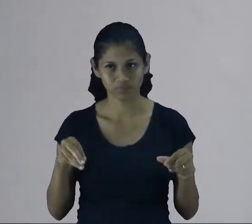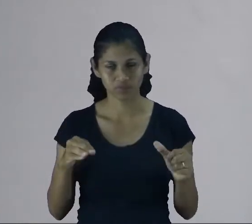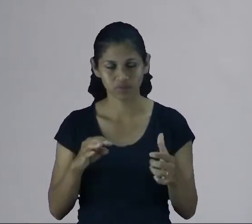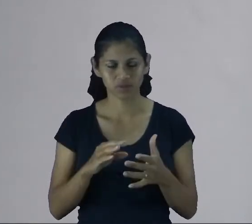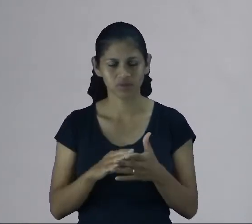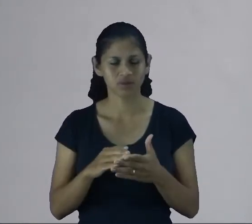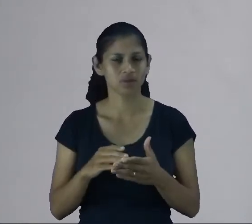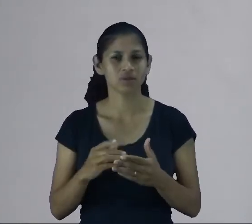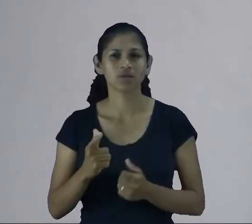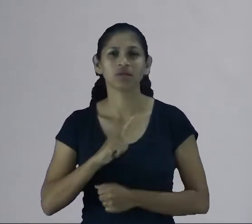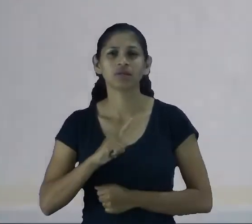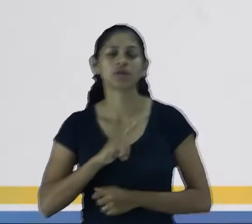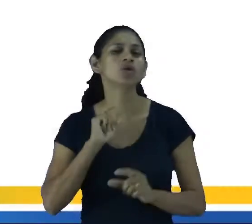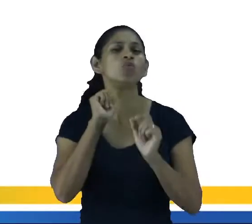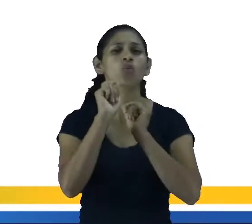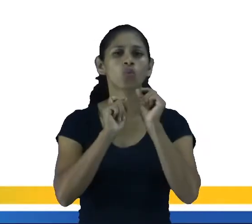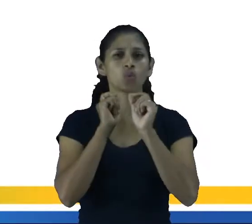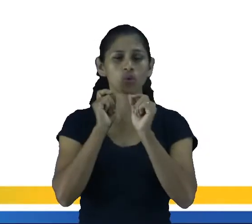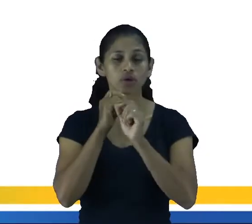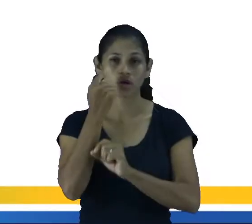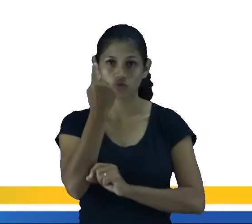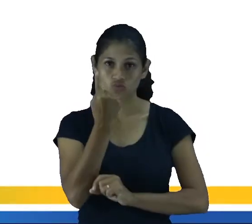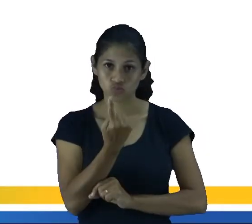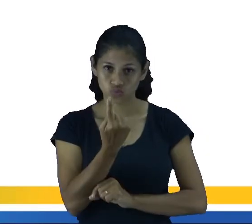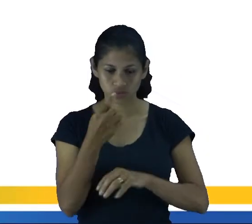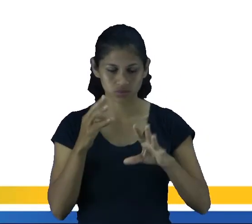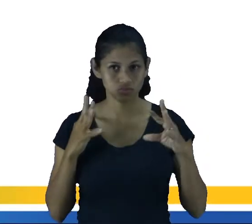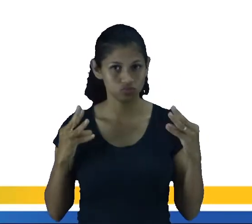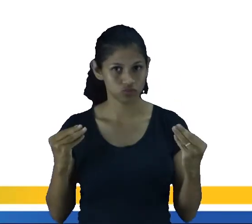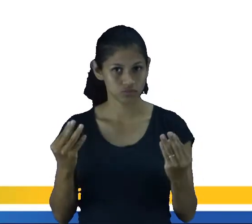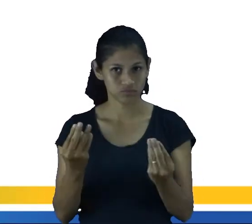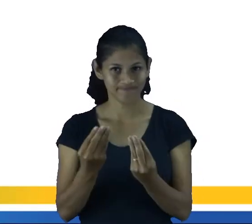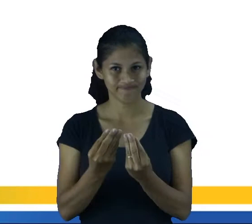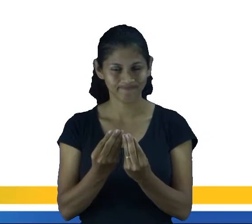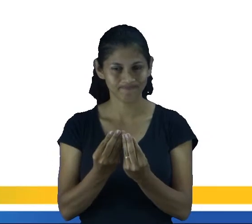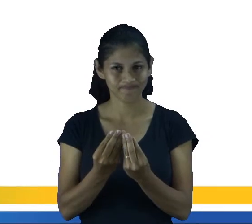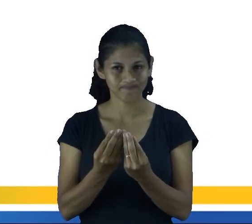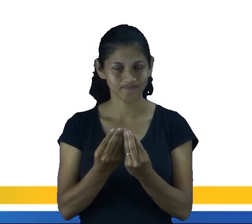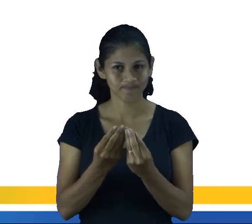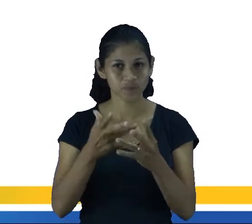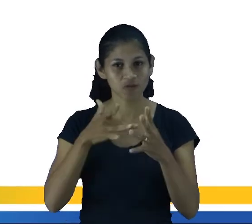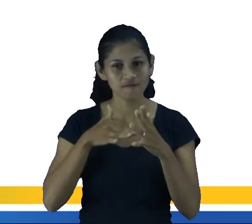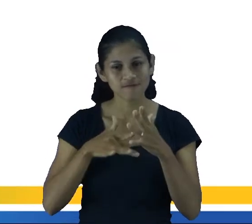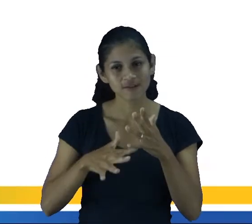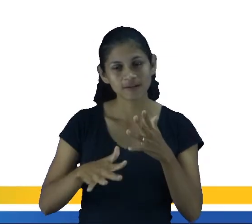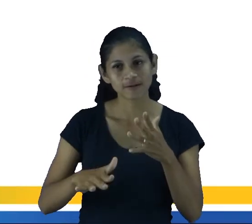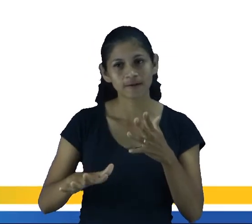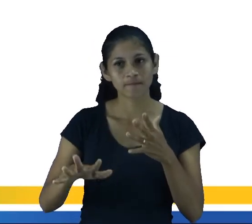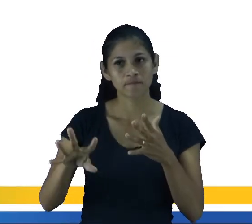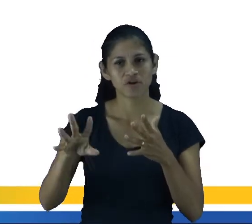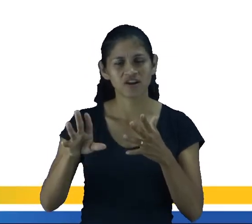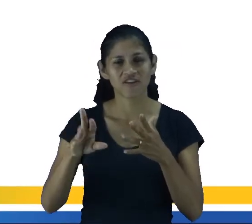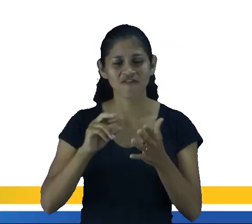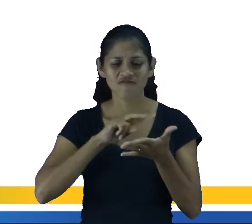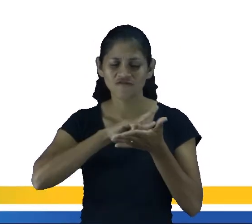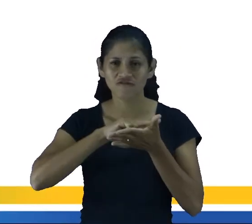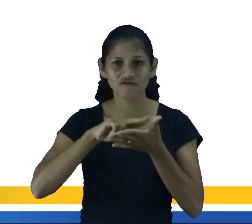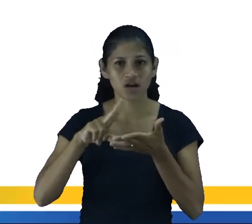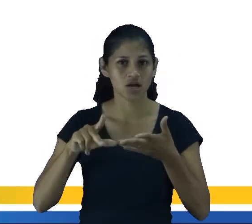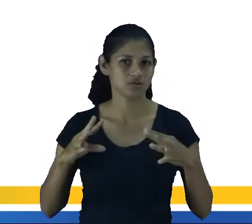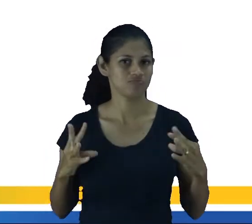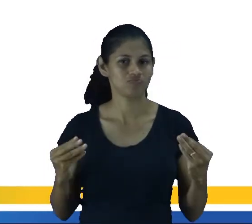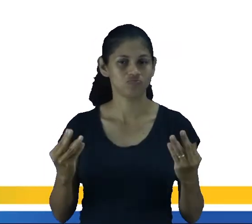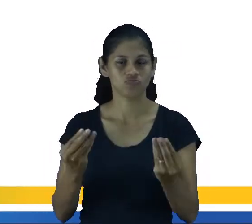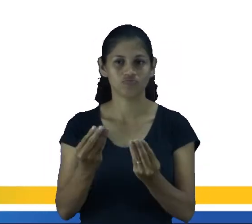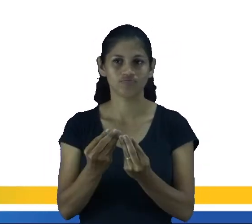a gente vai ter o quê? A gente vai ter uma única substância que vai estar o quê? Liberando várias substâncias. Então, ela é o oposto ali da